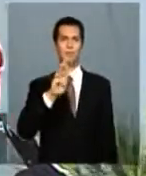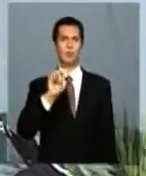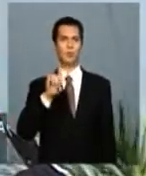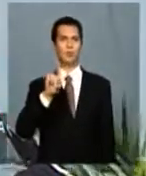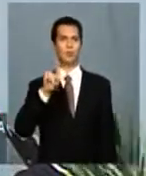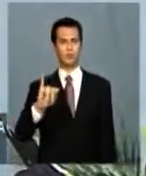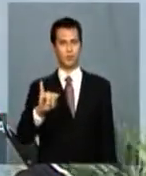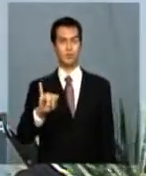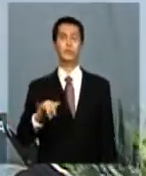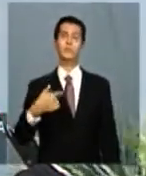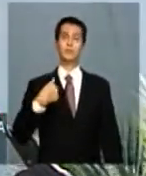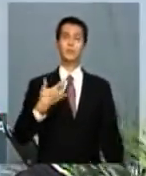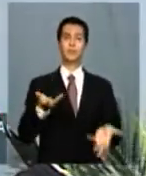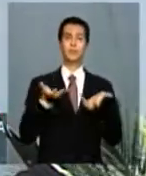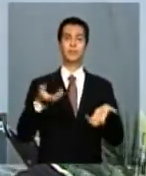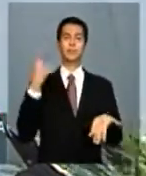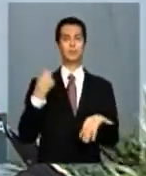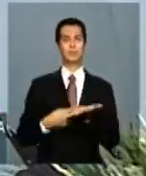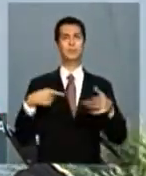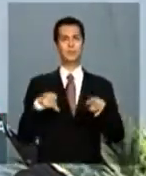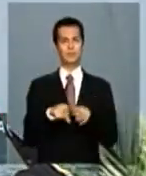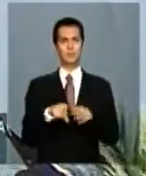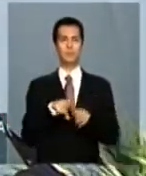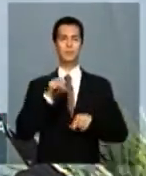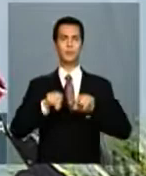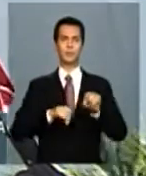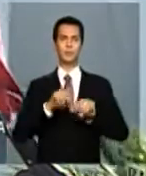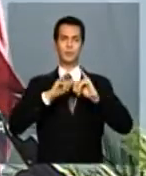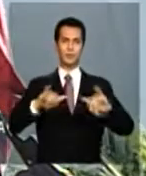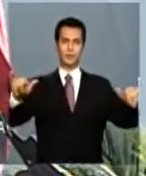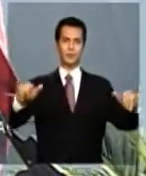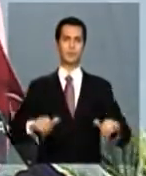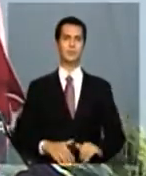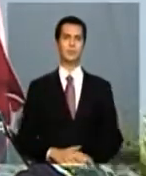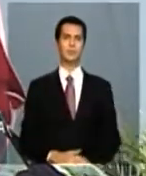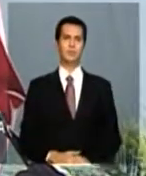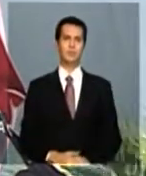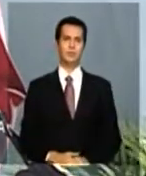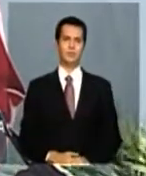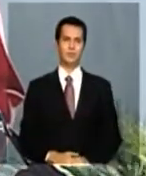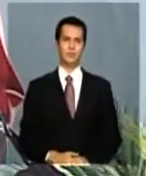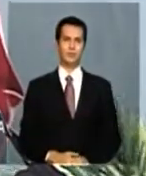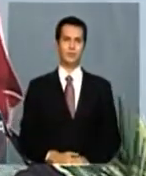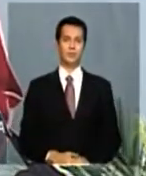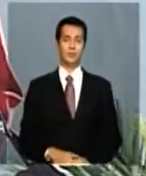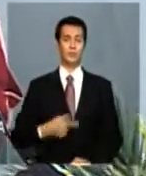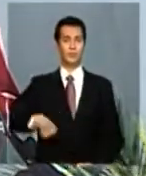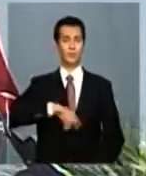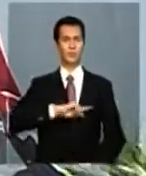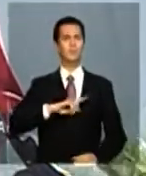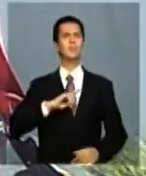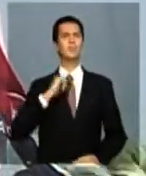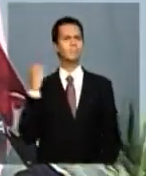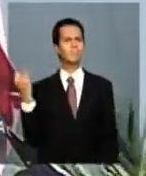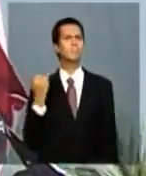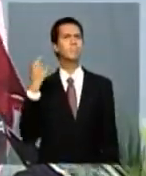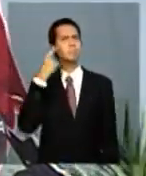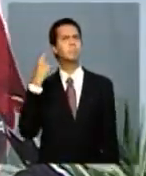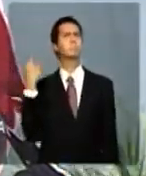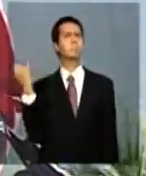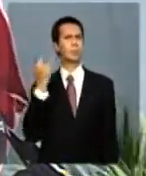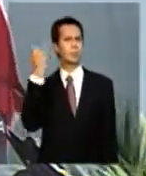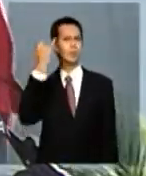Eu queria também dizer a vocês que para nós é muito importante essas obras